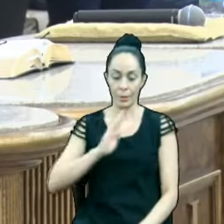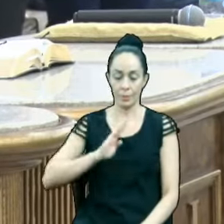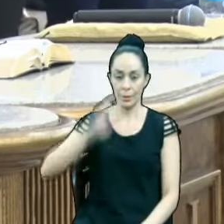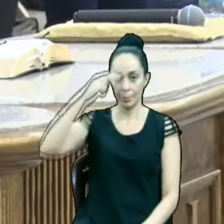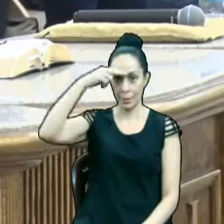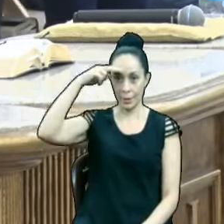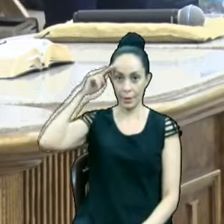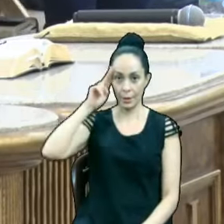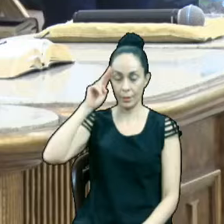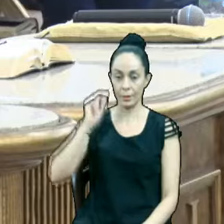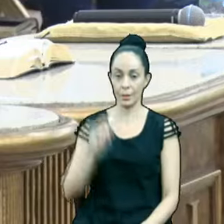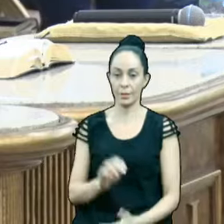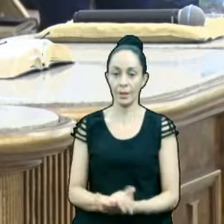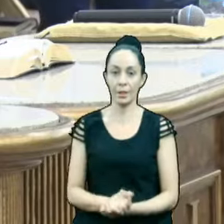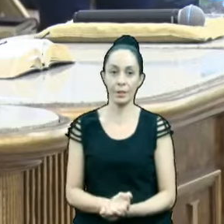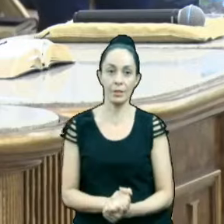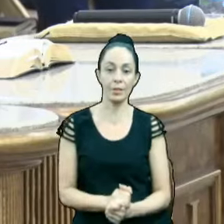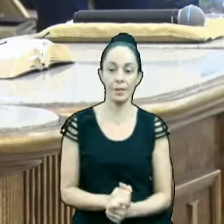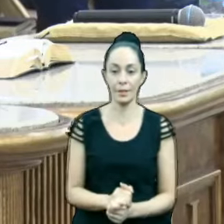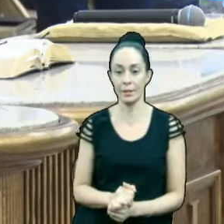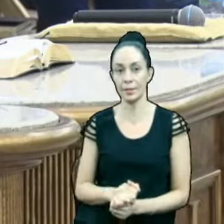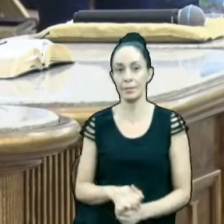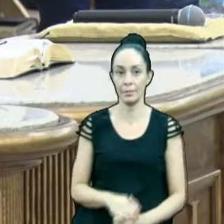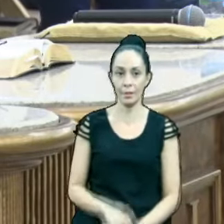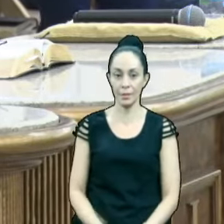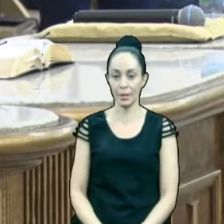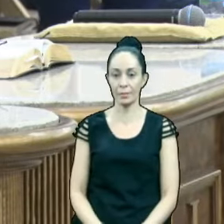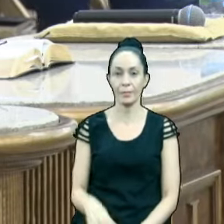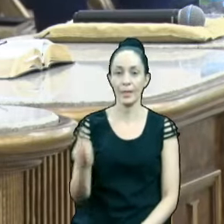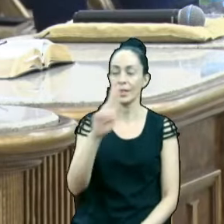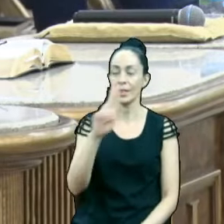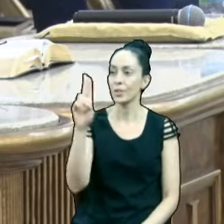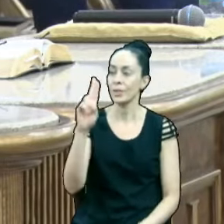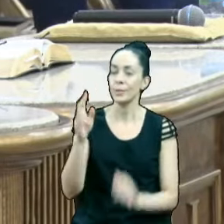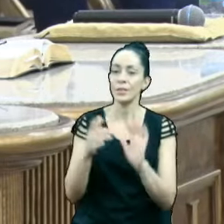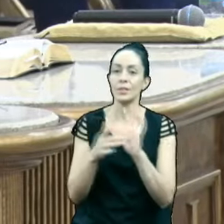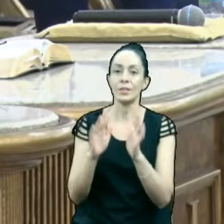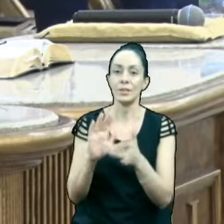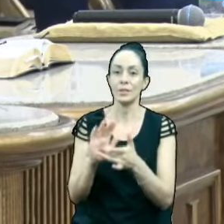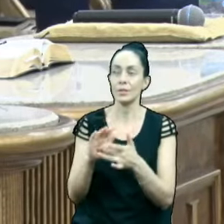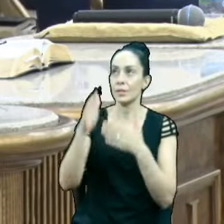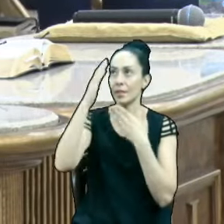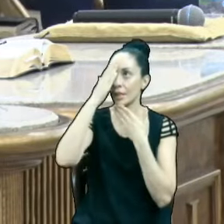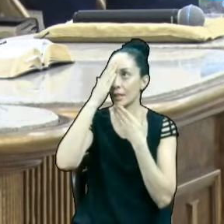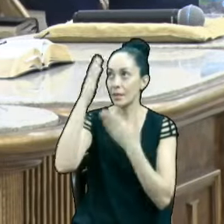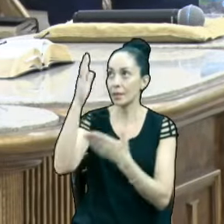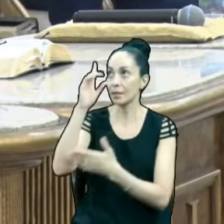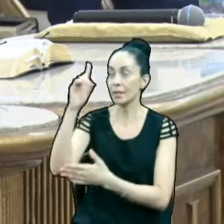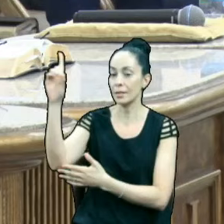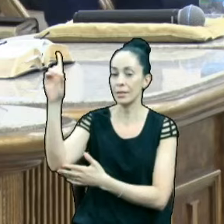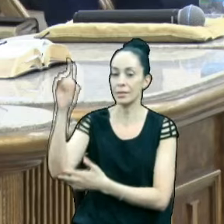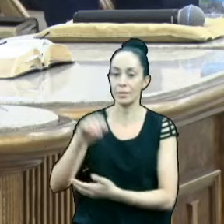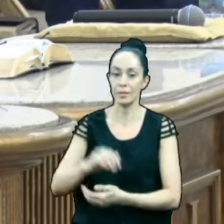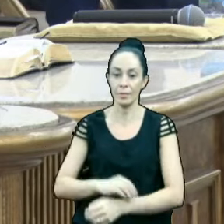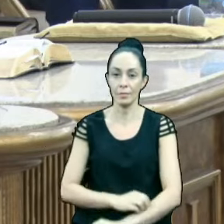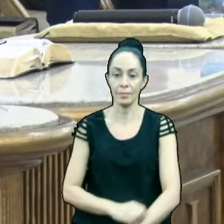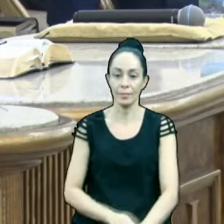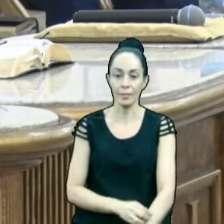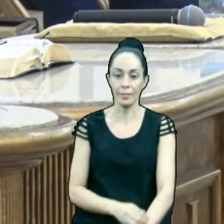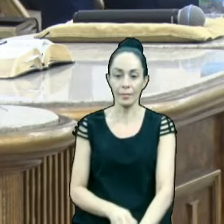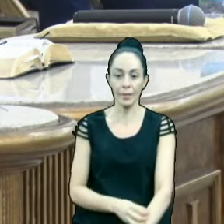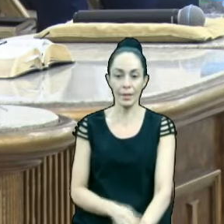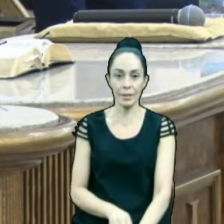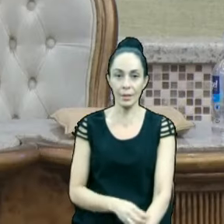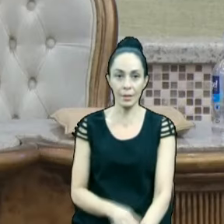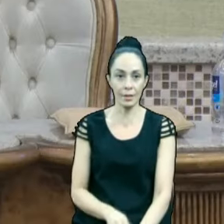já tá uma calmaria e vai continuar né nome de Jesus graças a Deus o